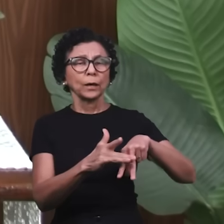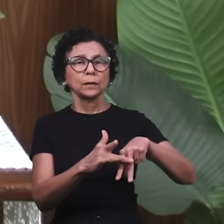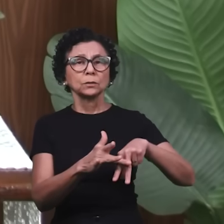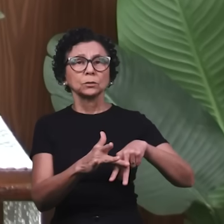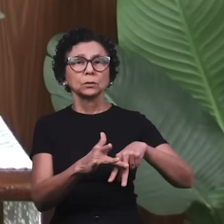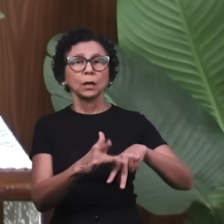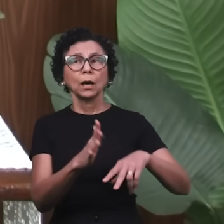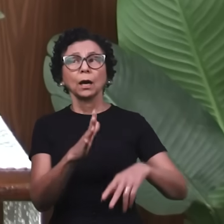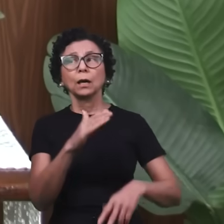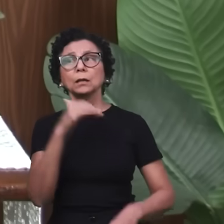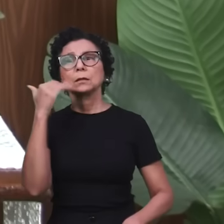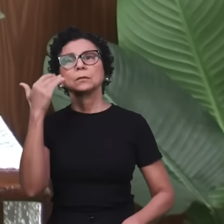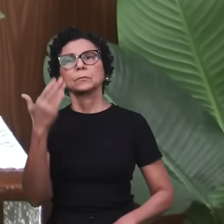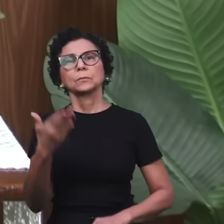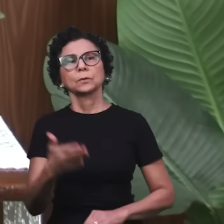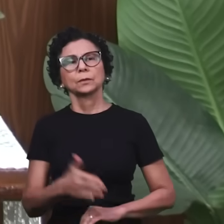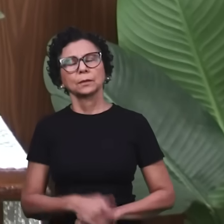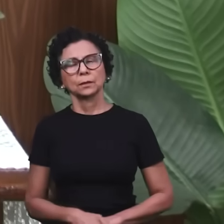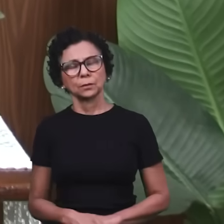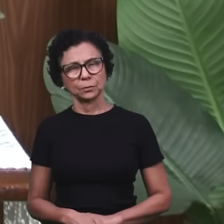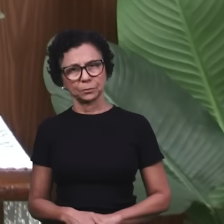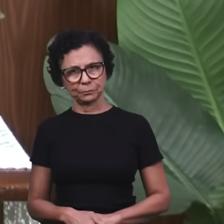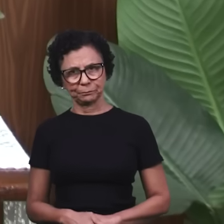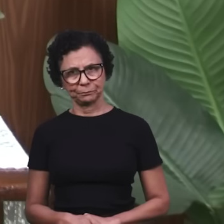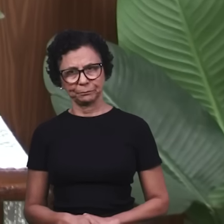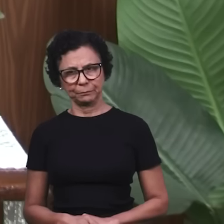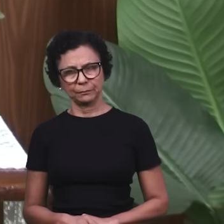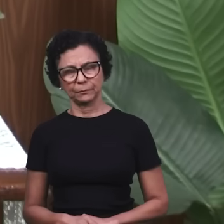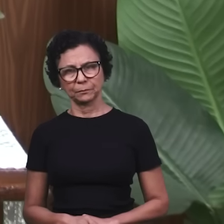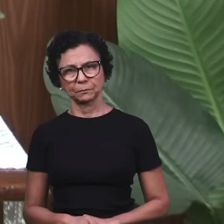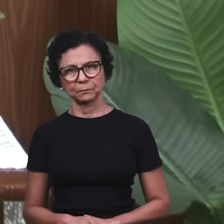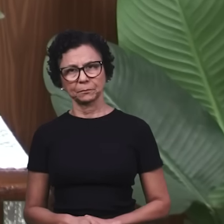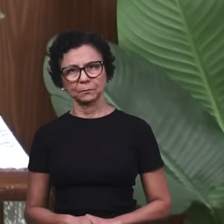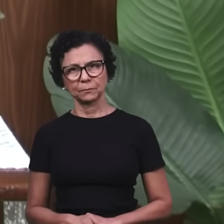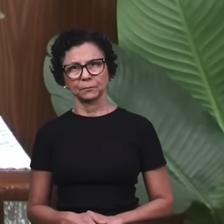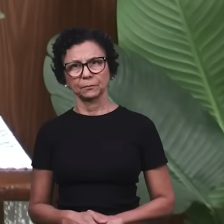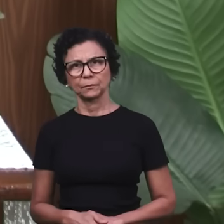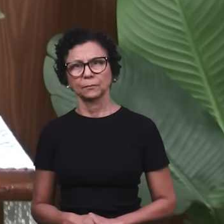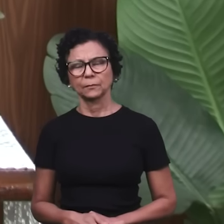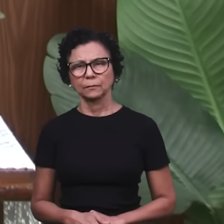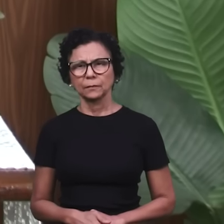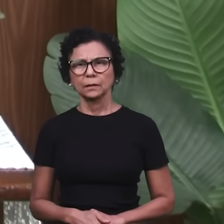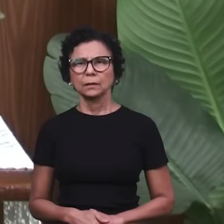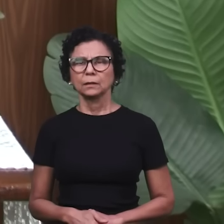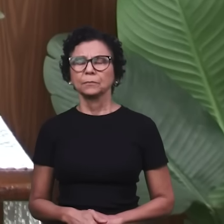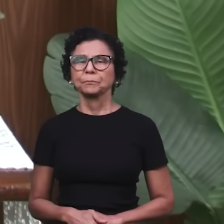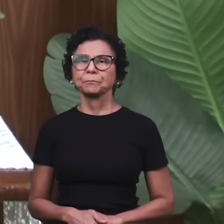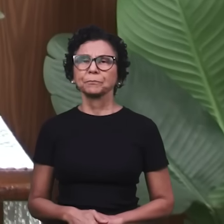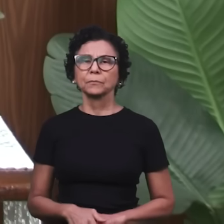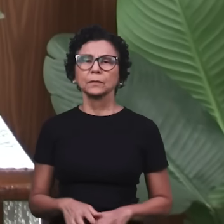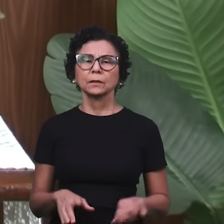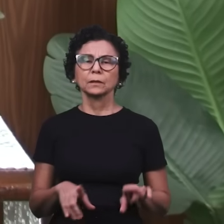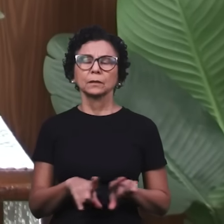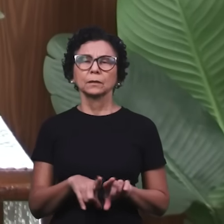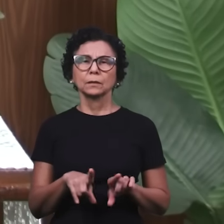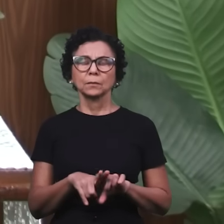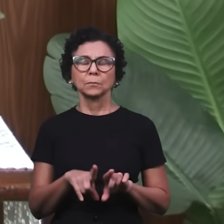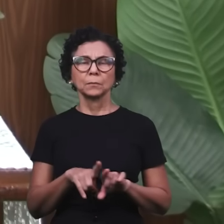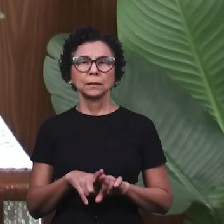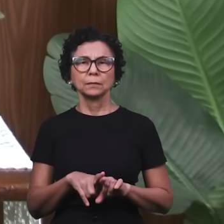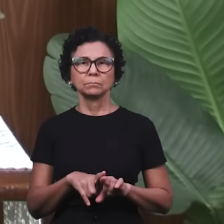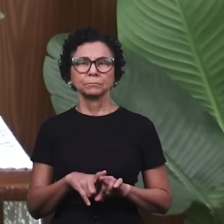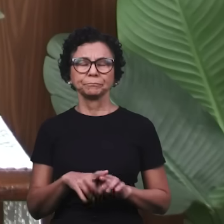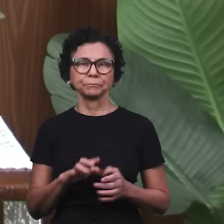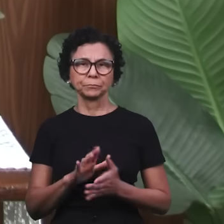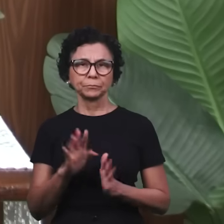agora dessas senhoras, e Dorcas ou Tabita, como o trabalho de senhoras,